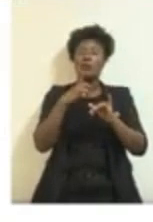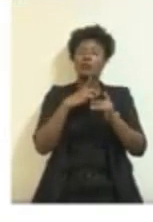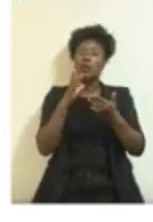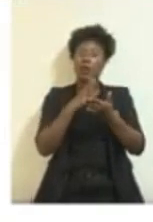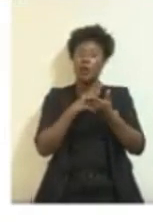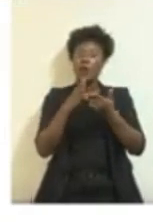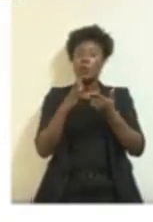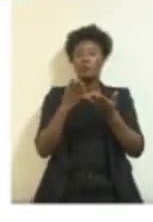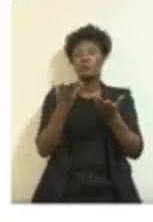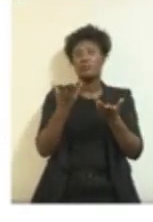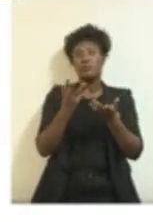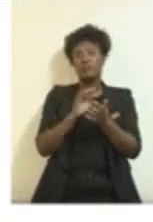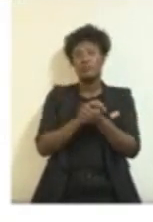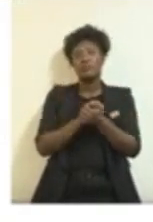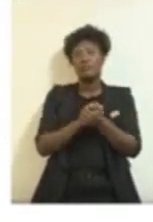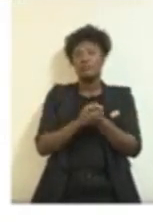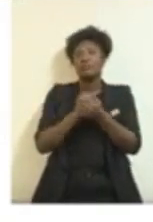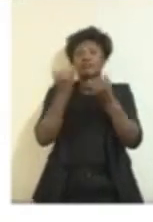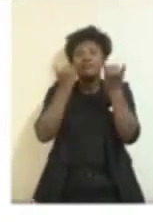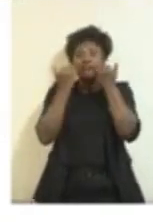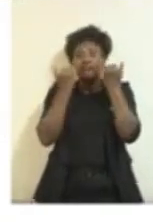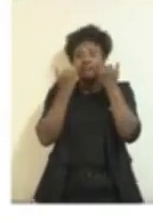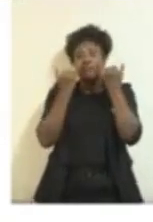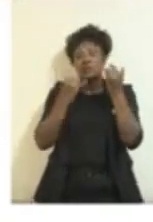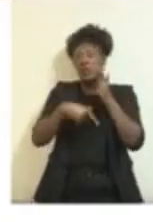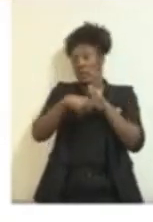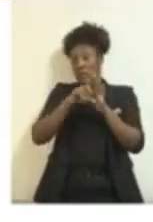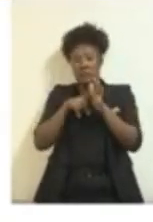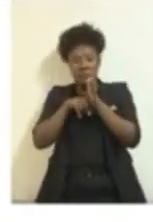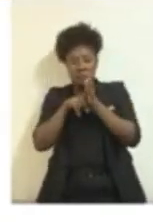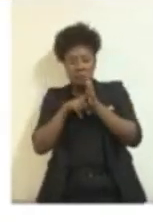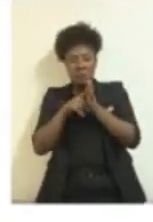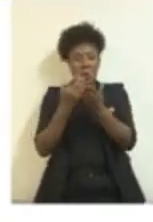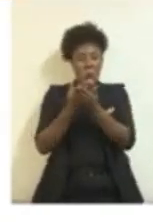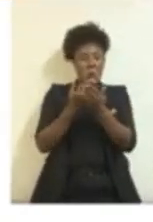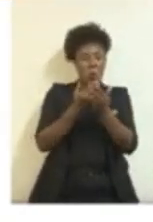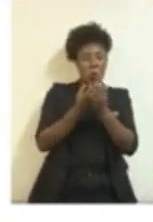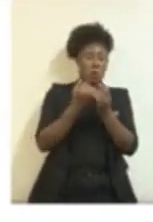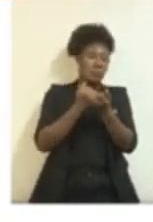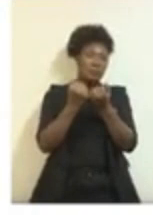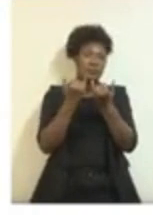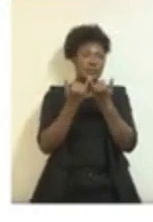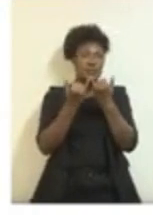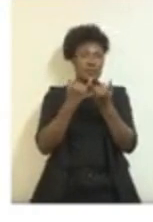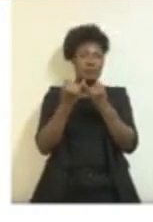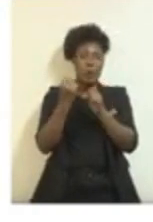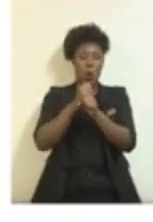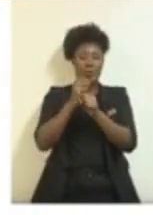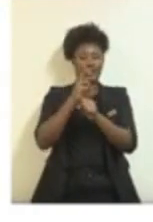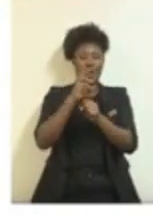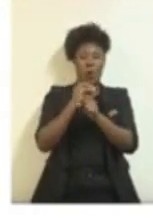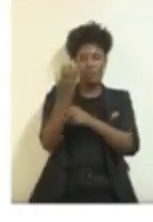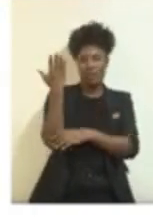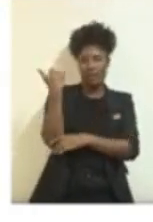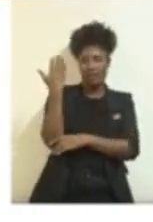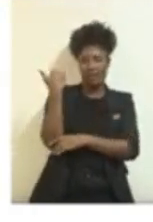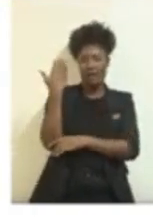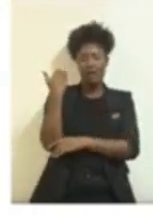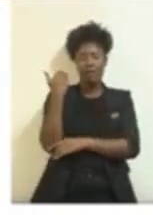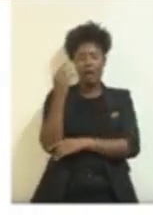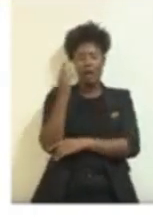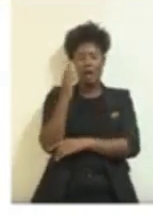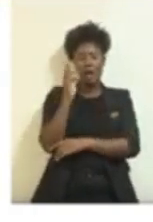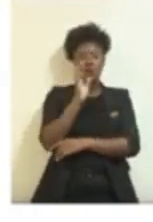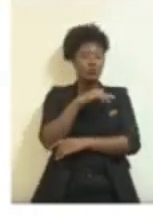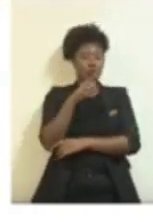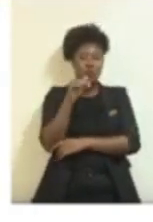dado. Ninguém levantou antes, sei lá, 50 anos atrás, em regiões que hoje não tem mais campo. Pela distribuição das espécies endêmicas,